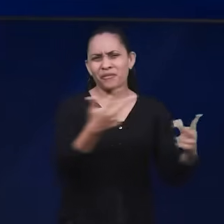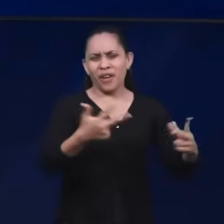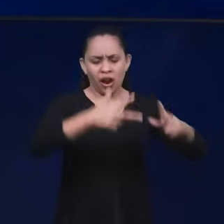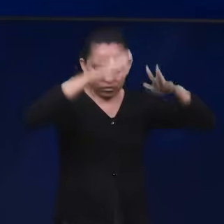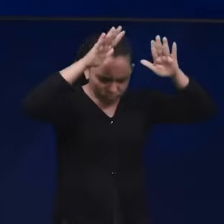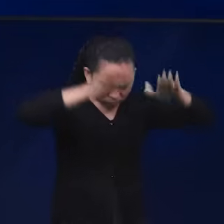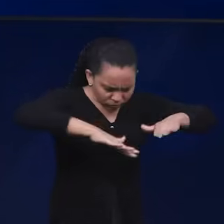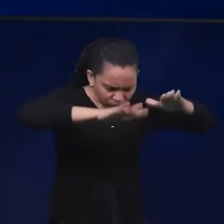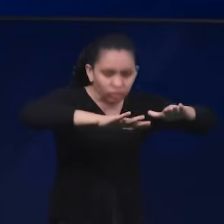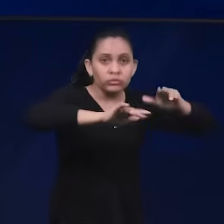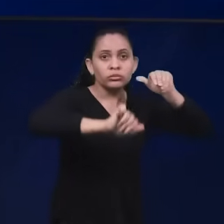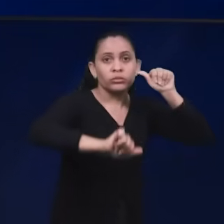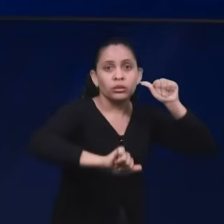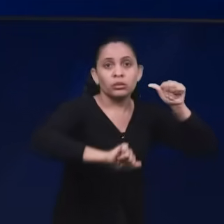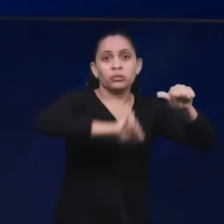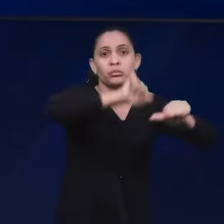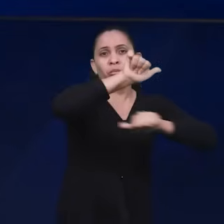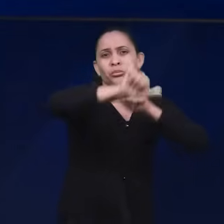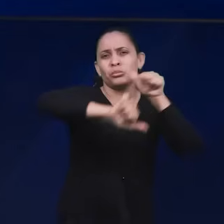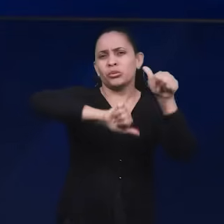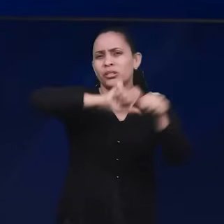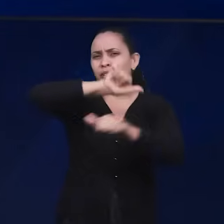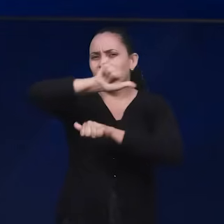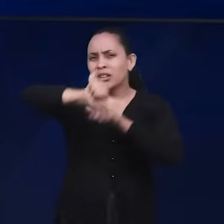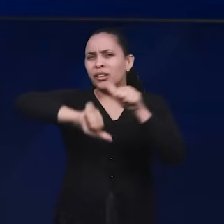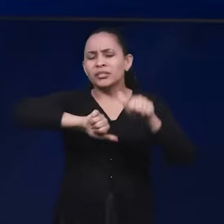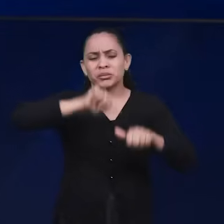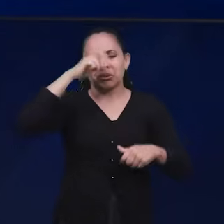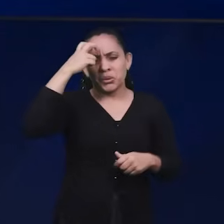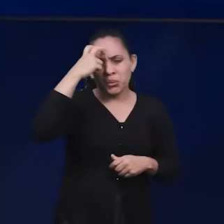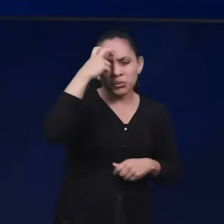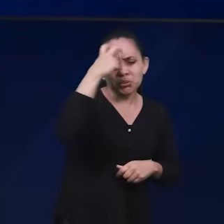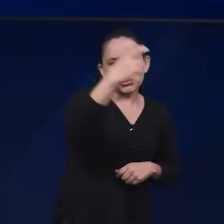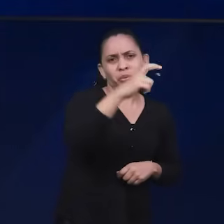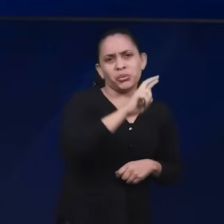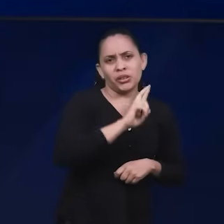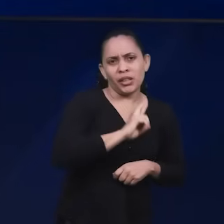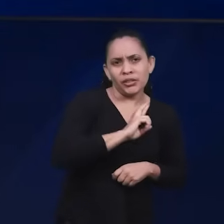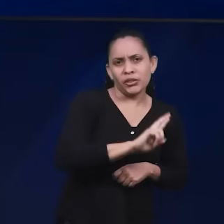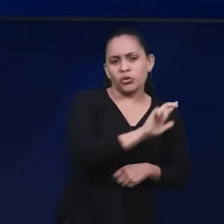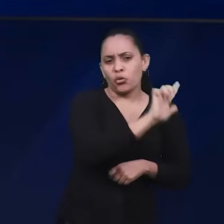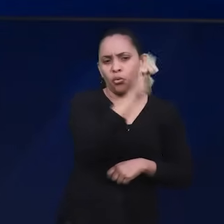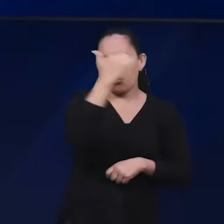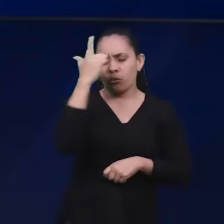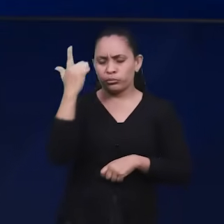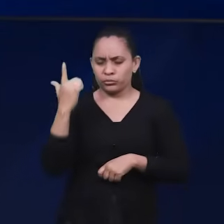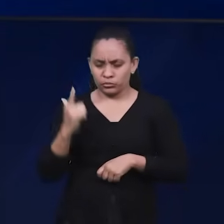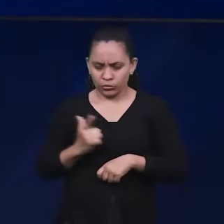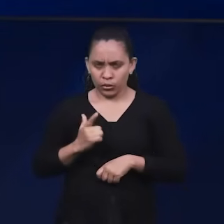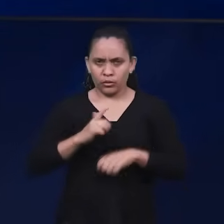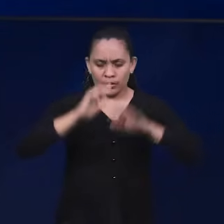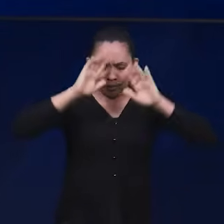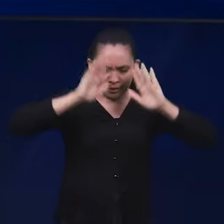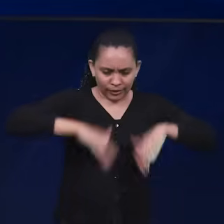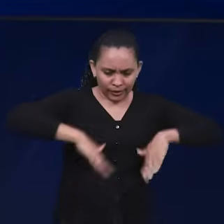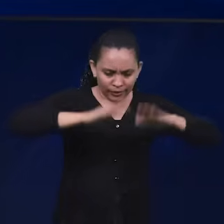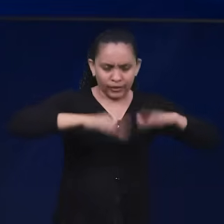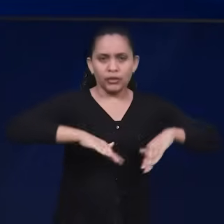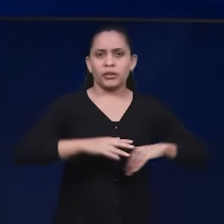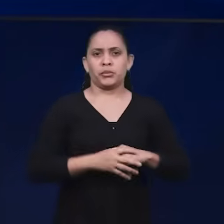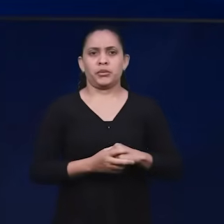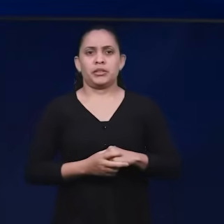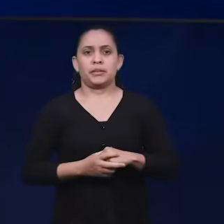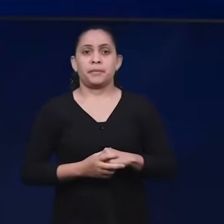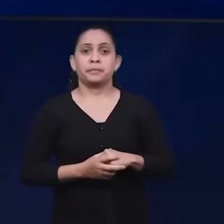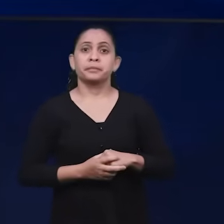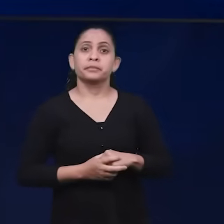deuses. Já mudou, houve mudanças, questões culturais e religiosas a outros deuses hoje no Egito. Porque